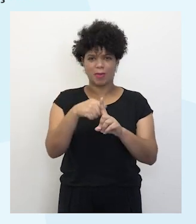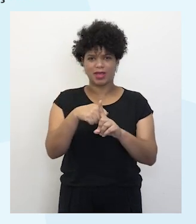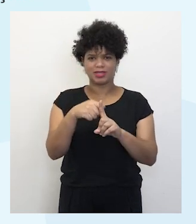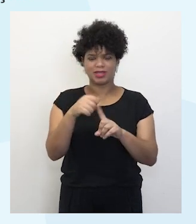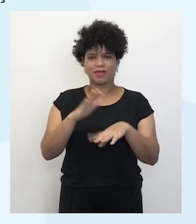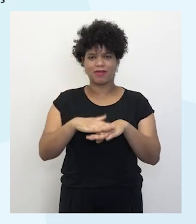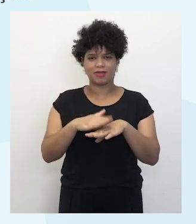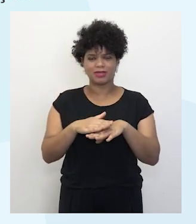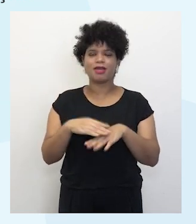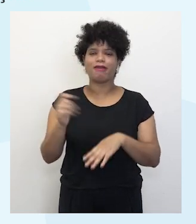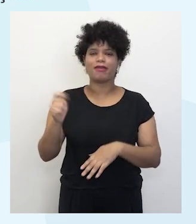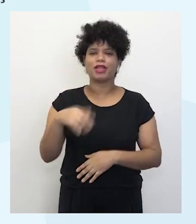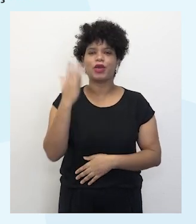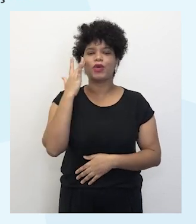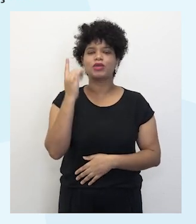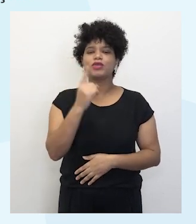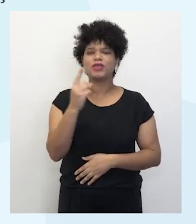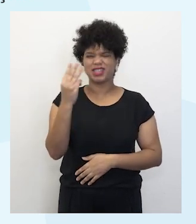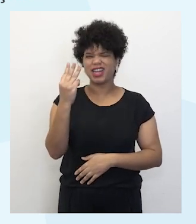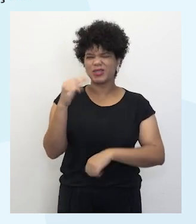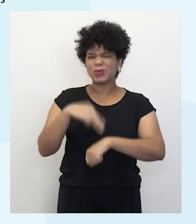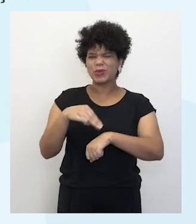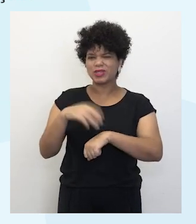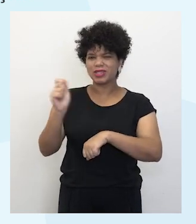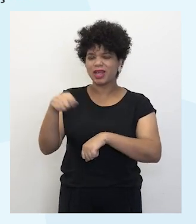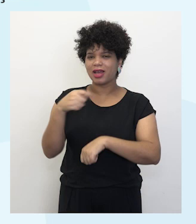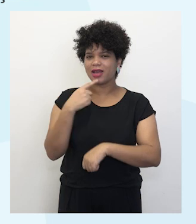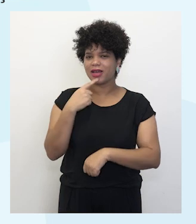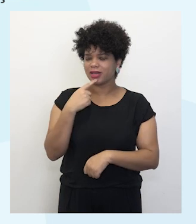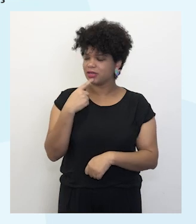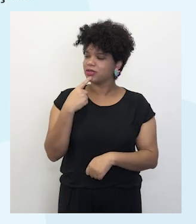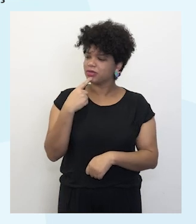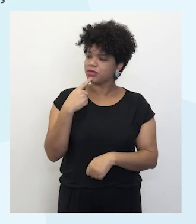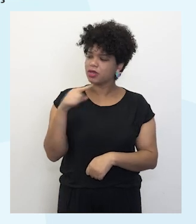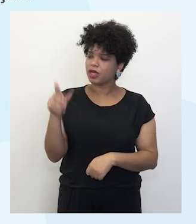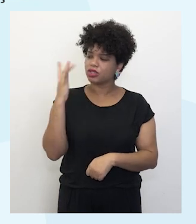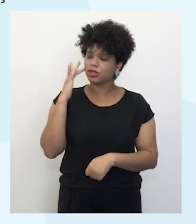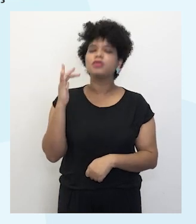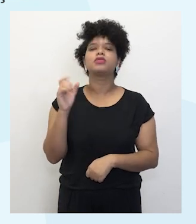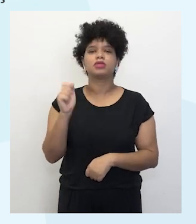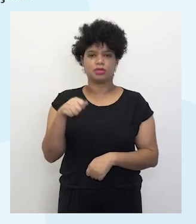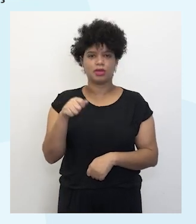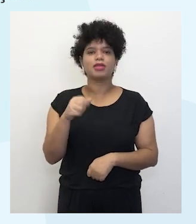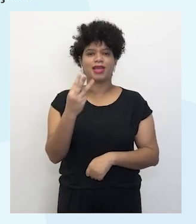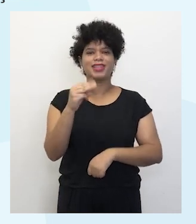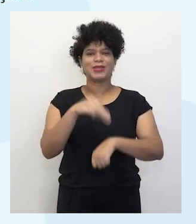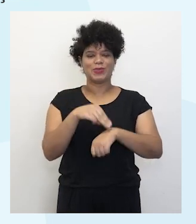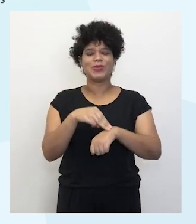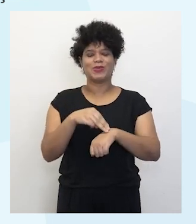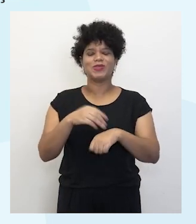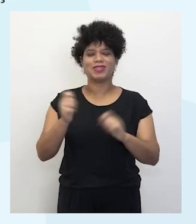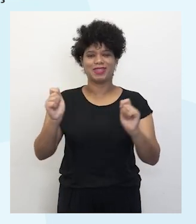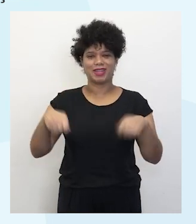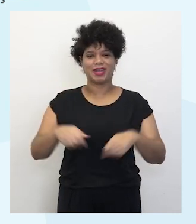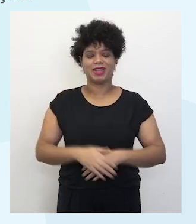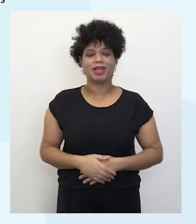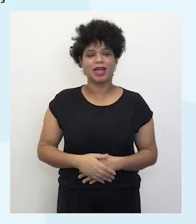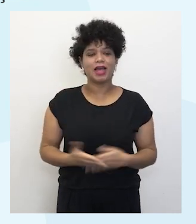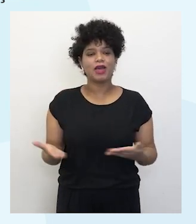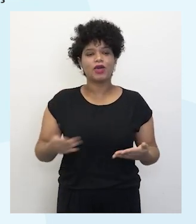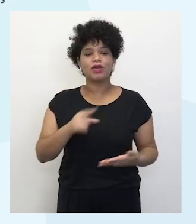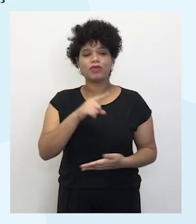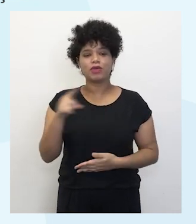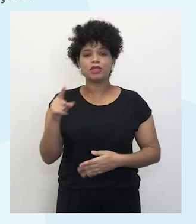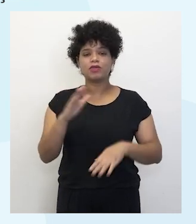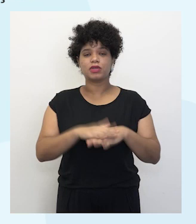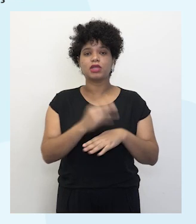aí vocês vão ter, acho que 3 minutos, eu acho, é suficiente, né? Sim, para resolver toda a conta, uns 3 minutinhos. Bom, dessa vez vocês vão fazer